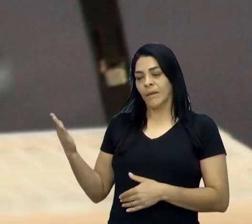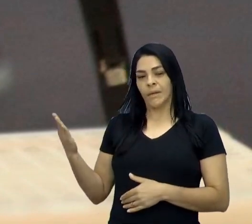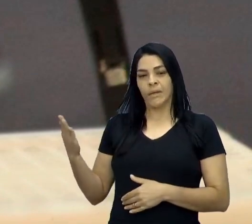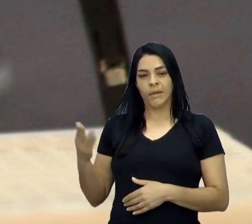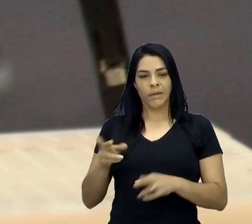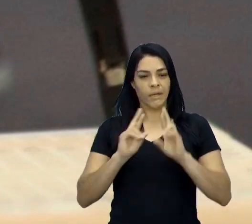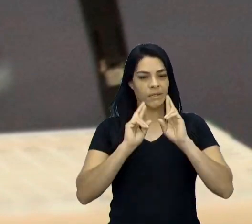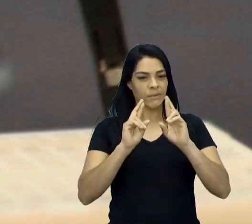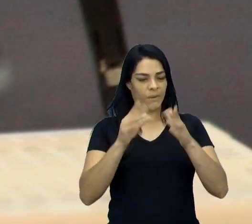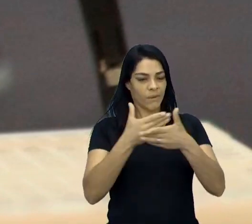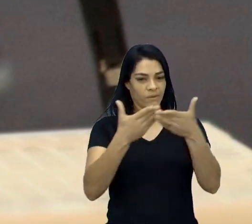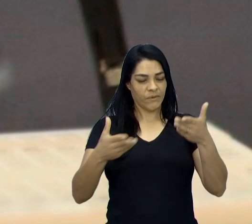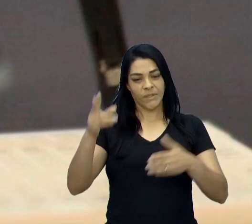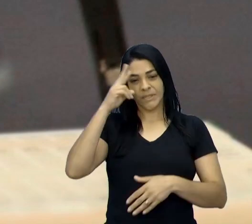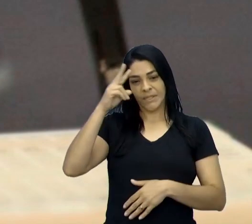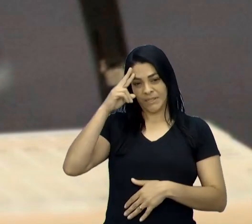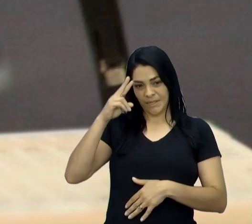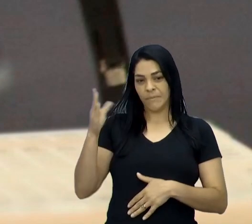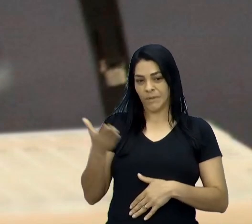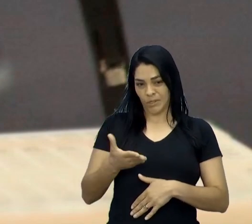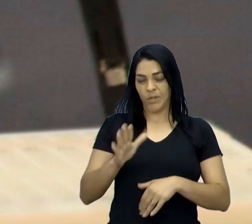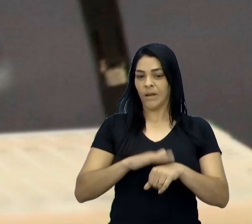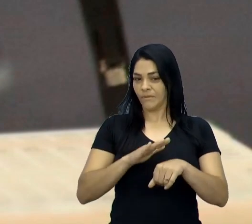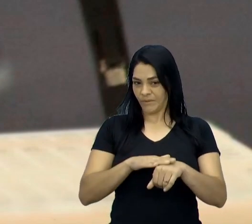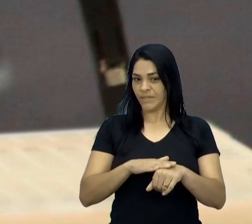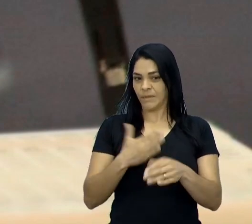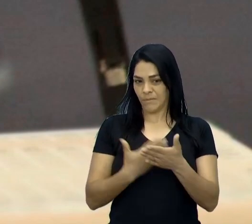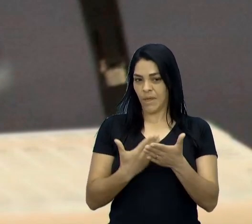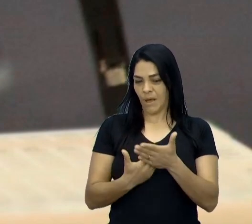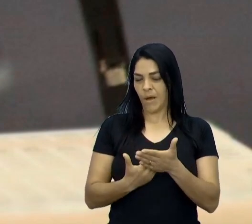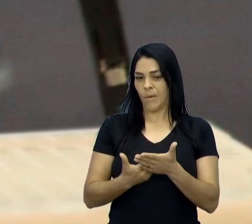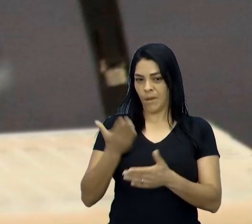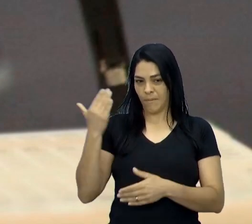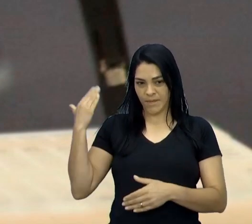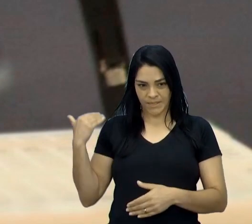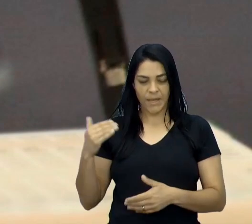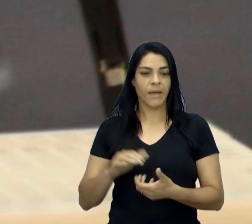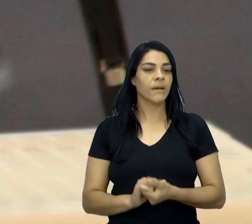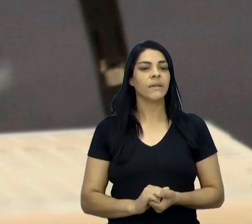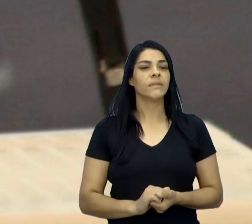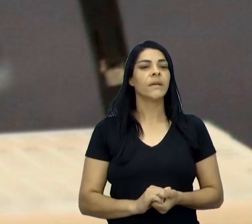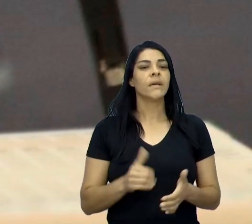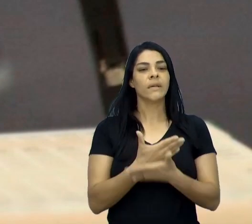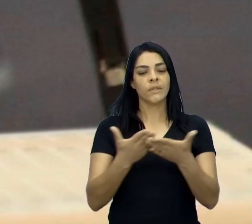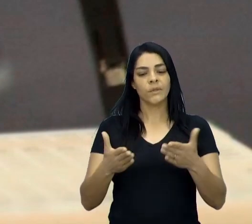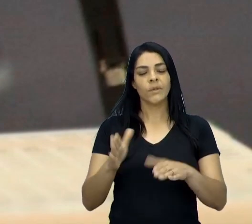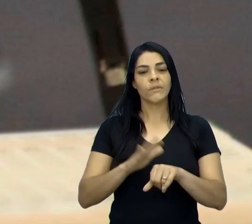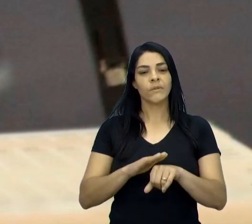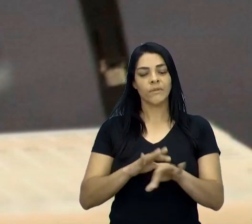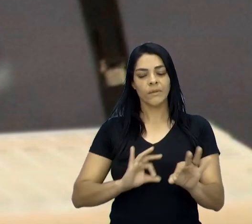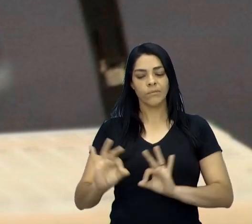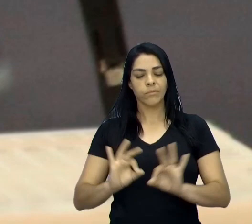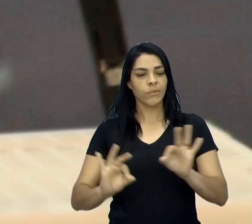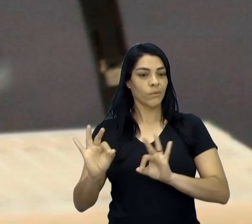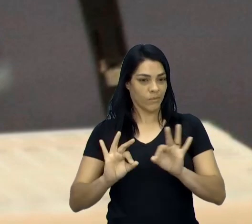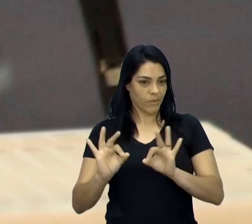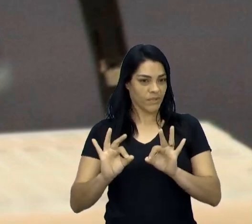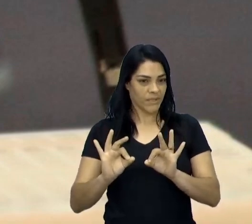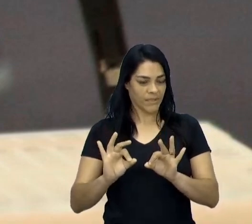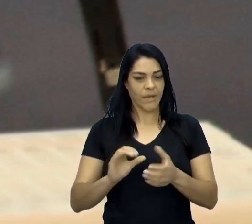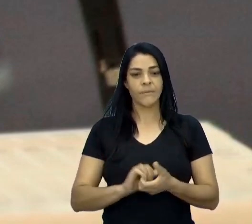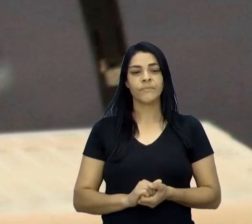né? O Arduino é esta placa e aqui tem um processador que a gente vai fazer a programação, salvar aqui e ele